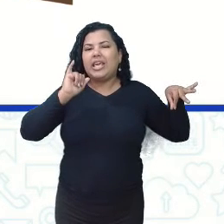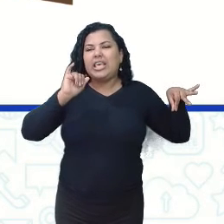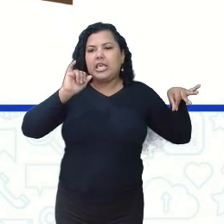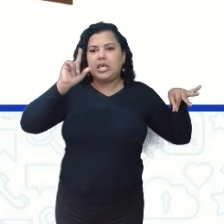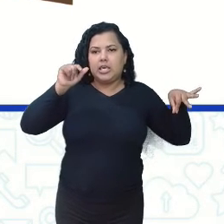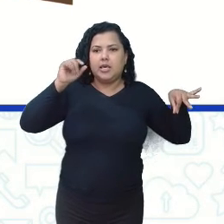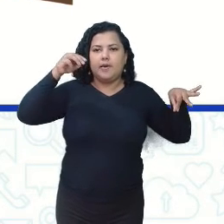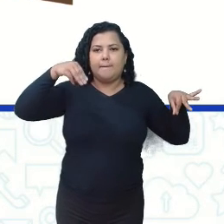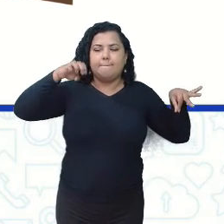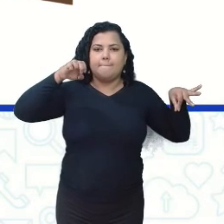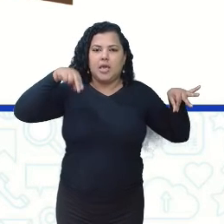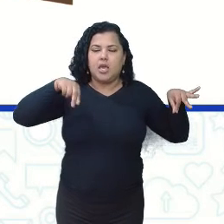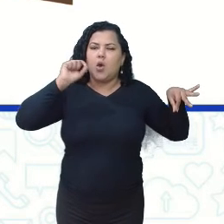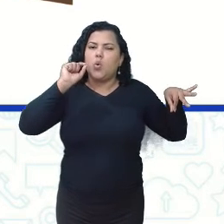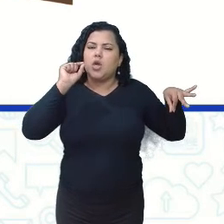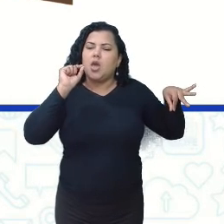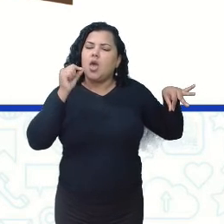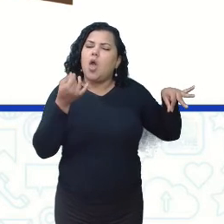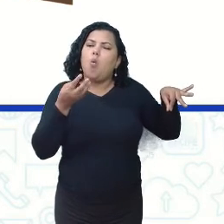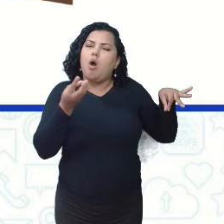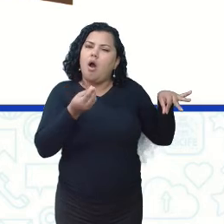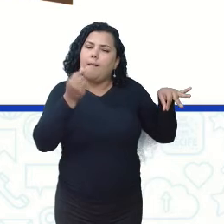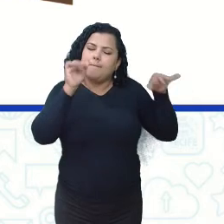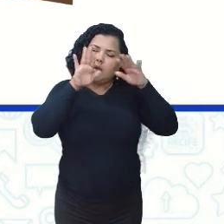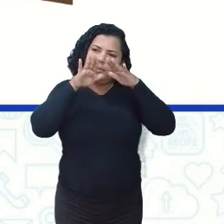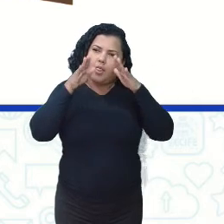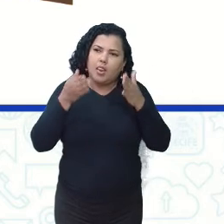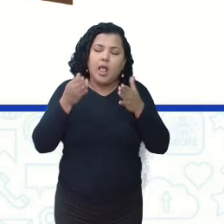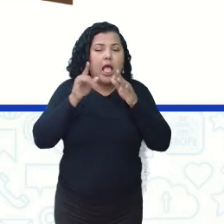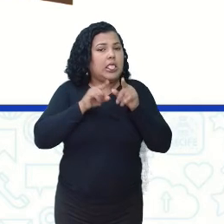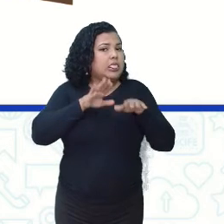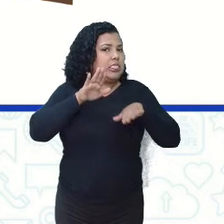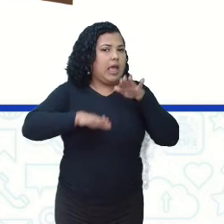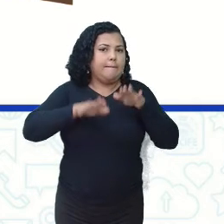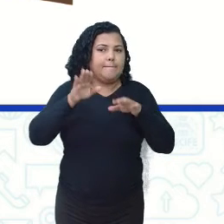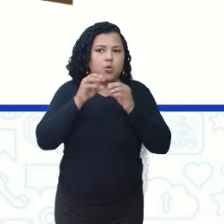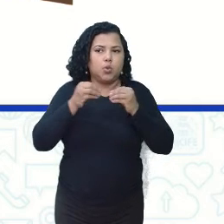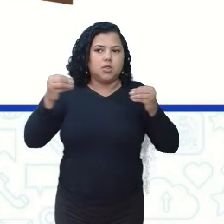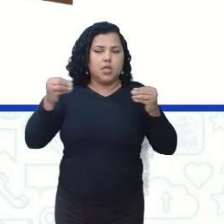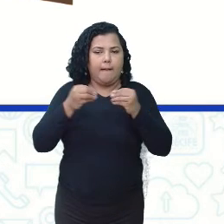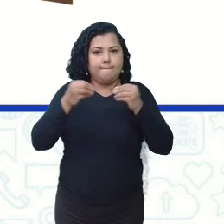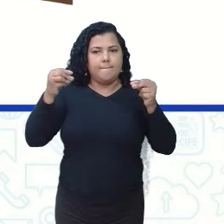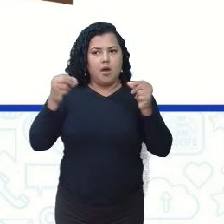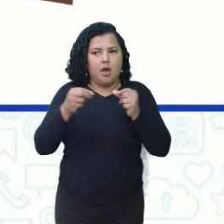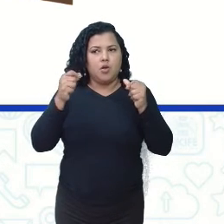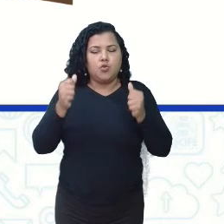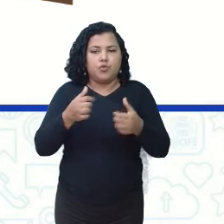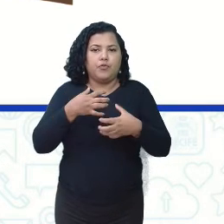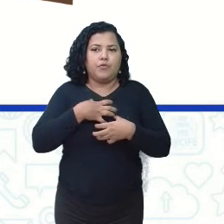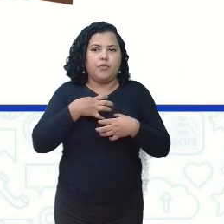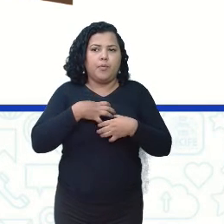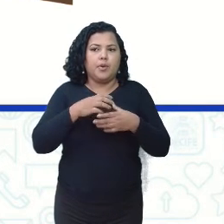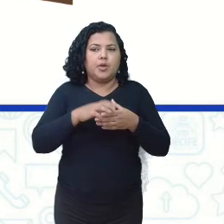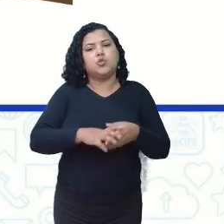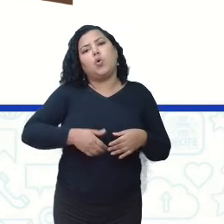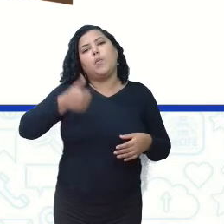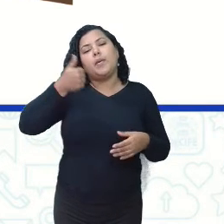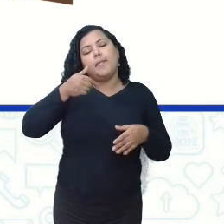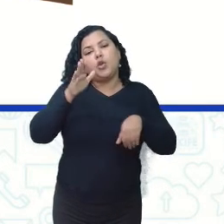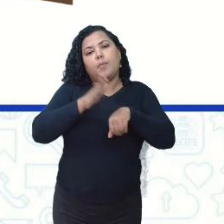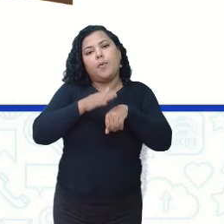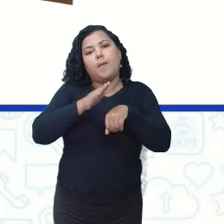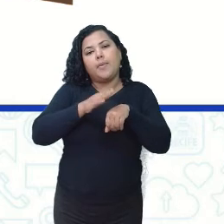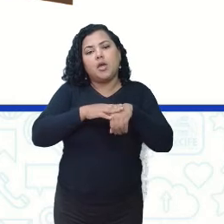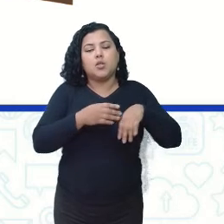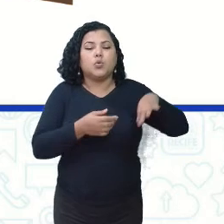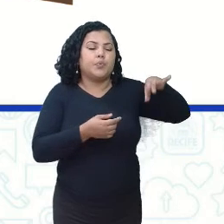ímen é uma membrana que ela também pode variar de tamanho, forma, e normalmente no primeiro ato